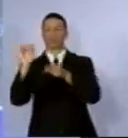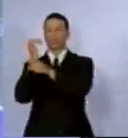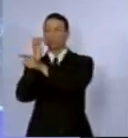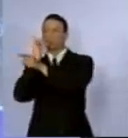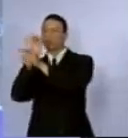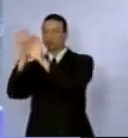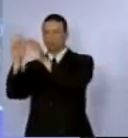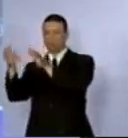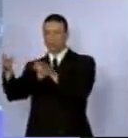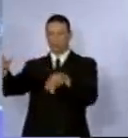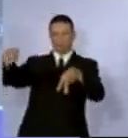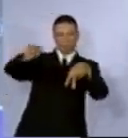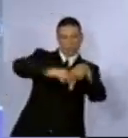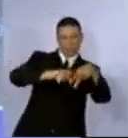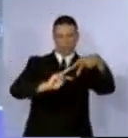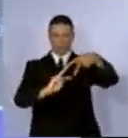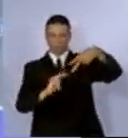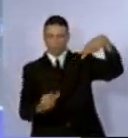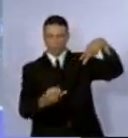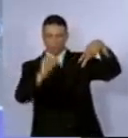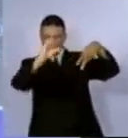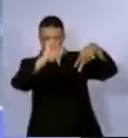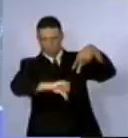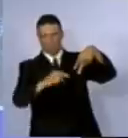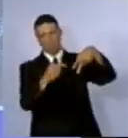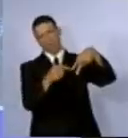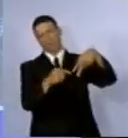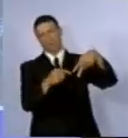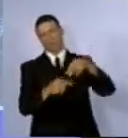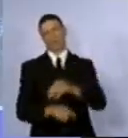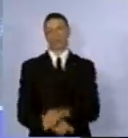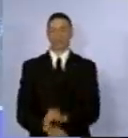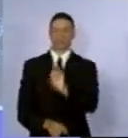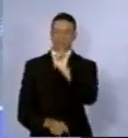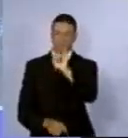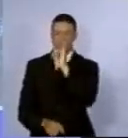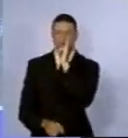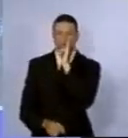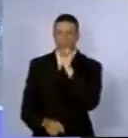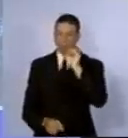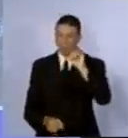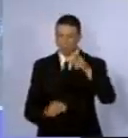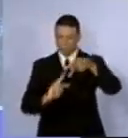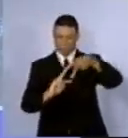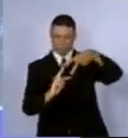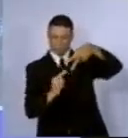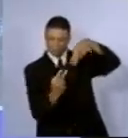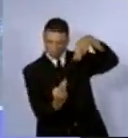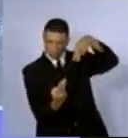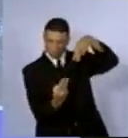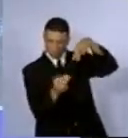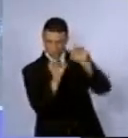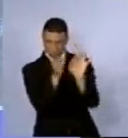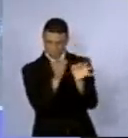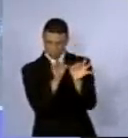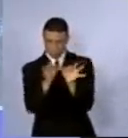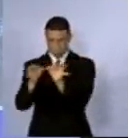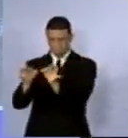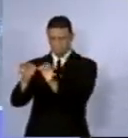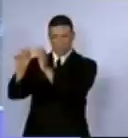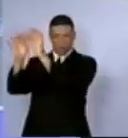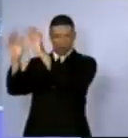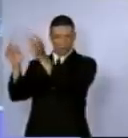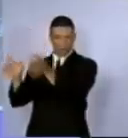foi conduzido. Se colocarmos as células DNA num campo eletromagnético, eles